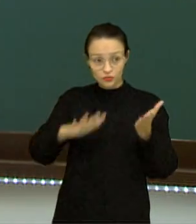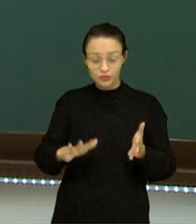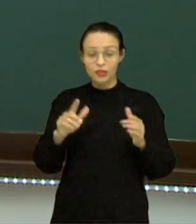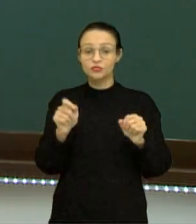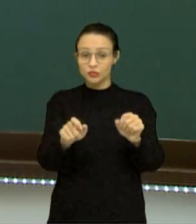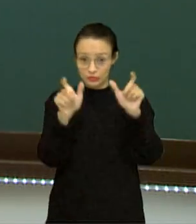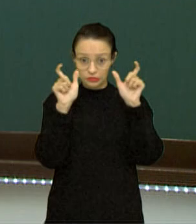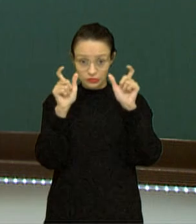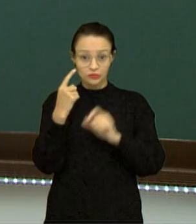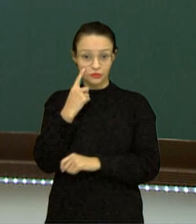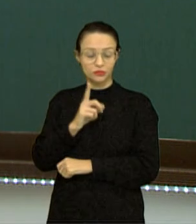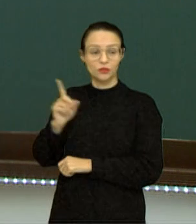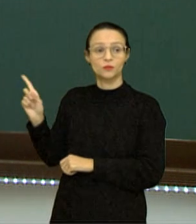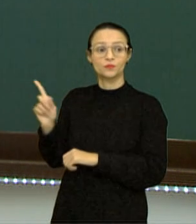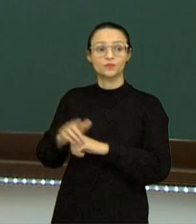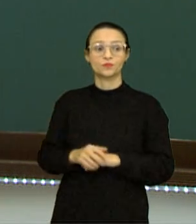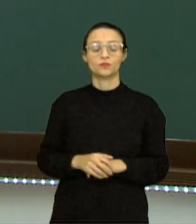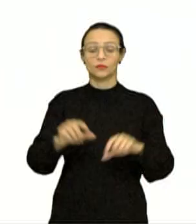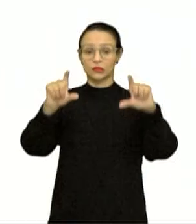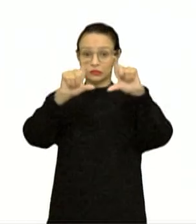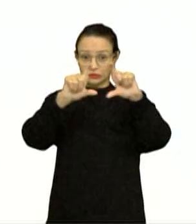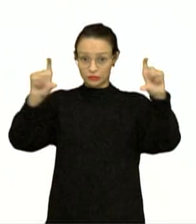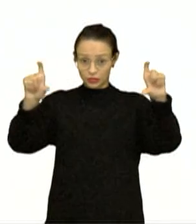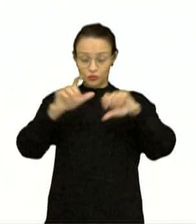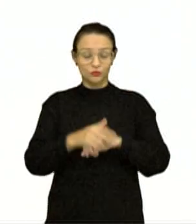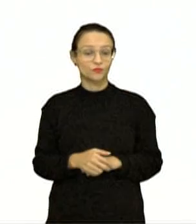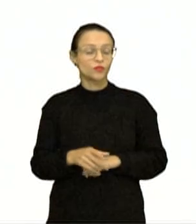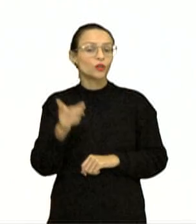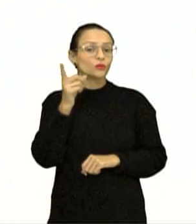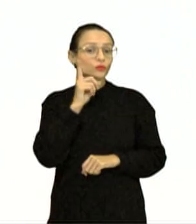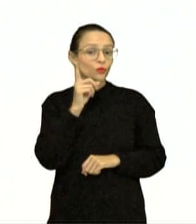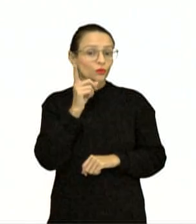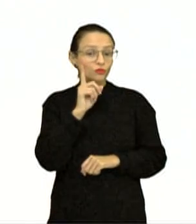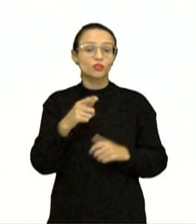atenção. Temos um trecho. Todos os dias